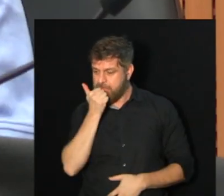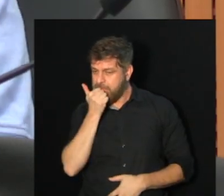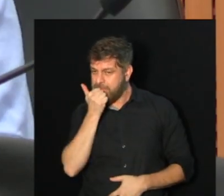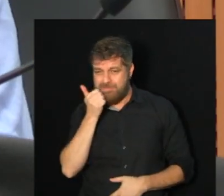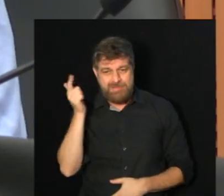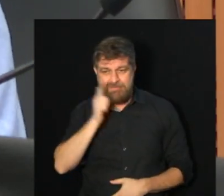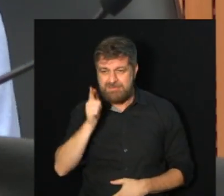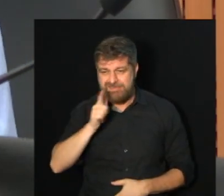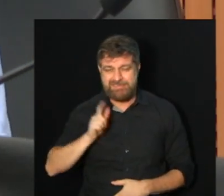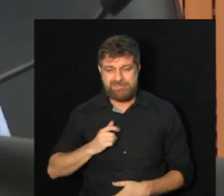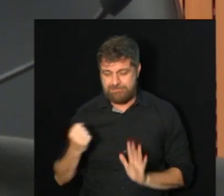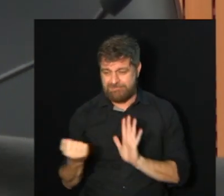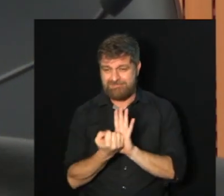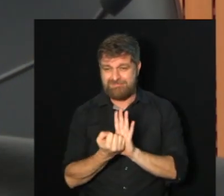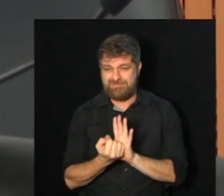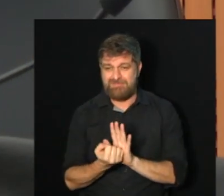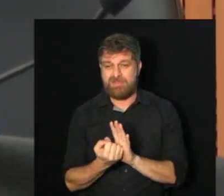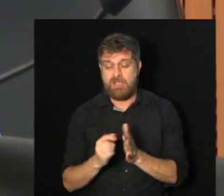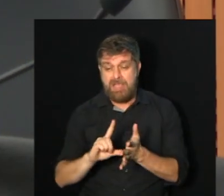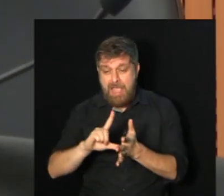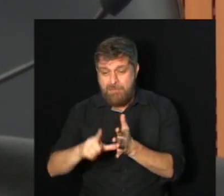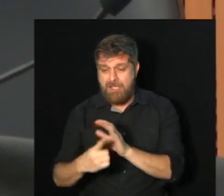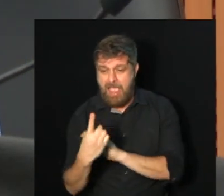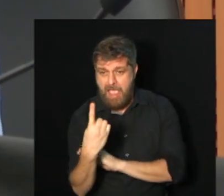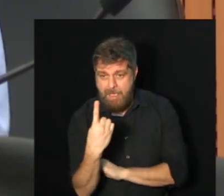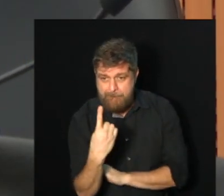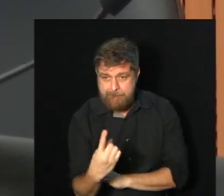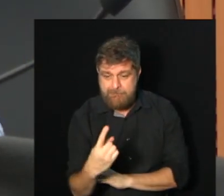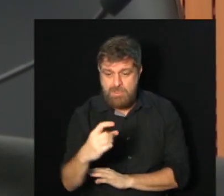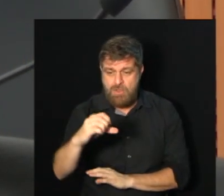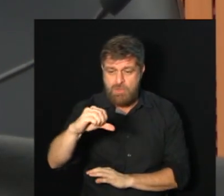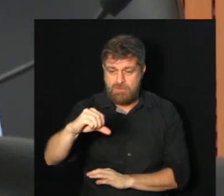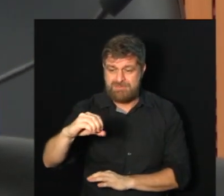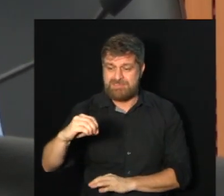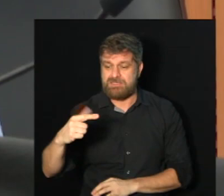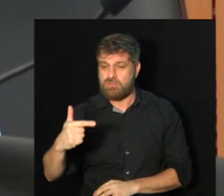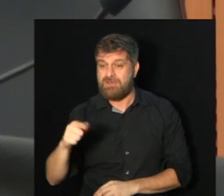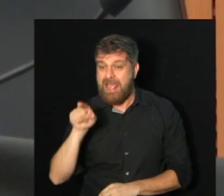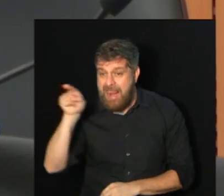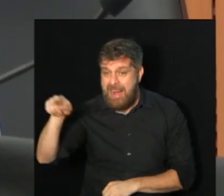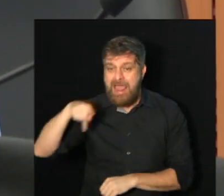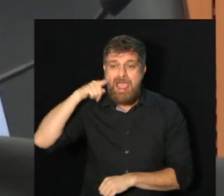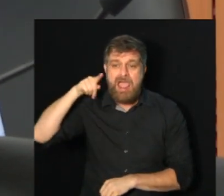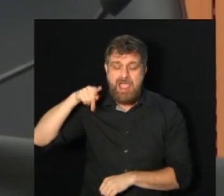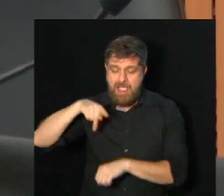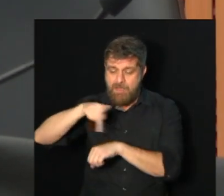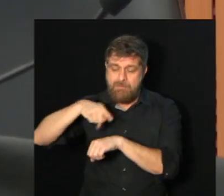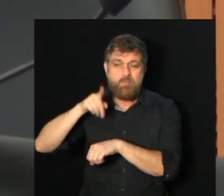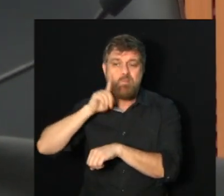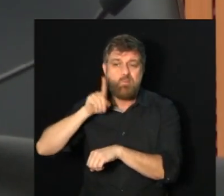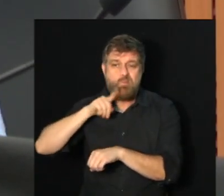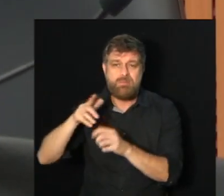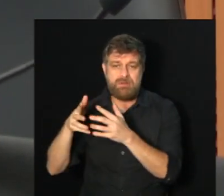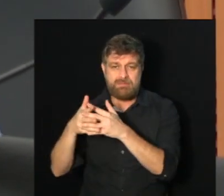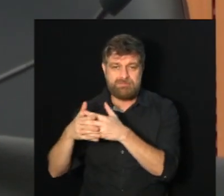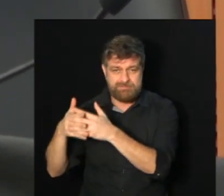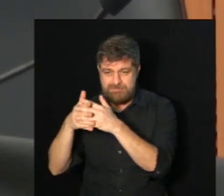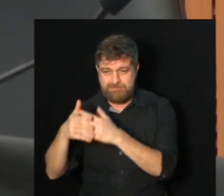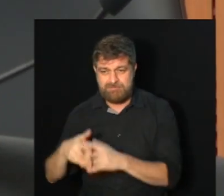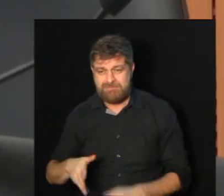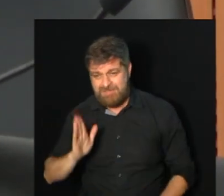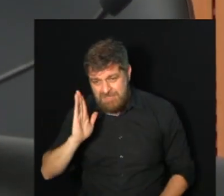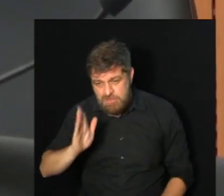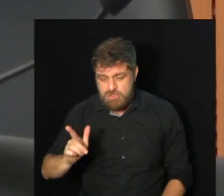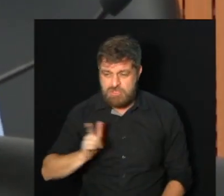conseguiu patentear os inventos em 1902, nos Estados Unidos da América, época em que o Marconi já